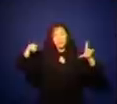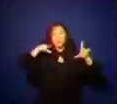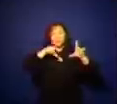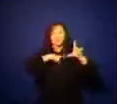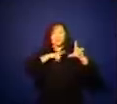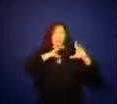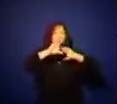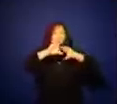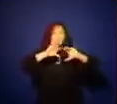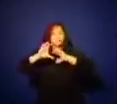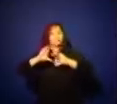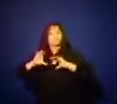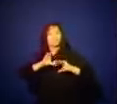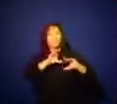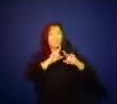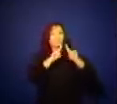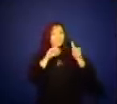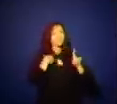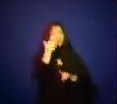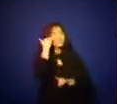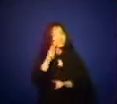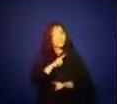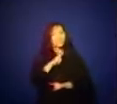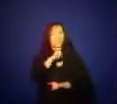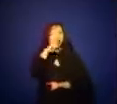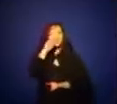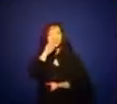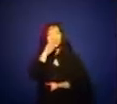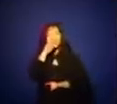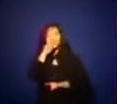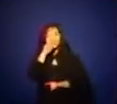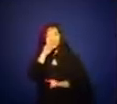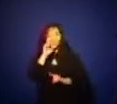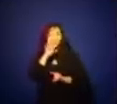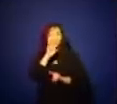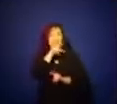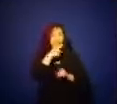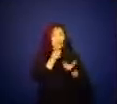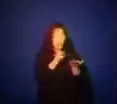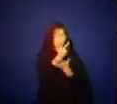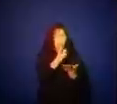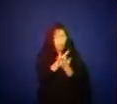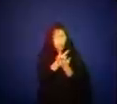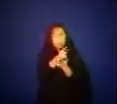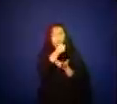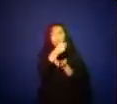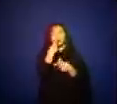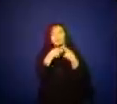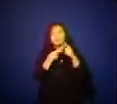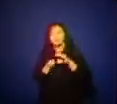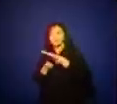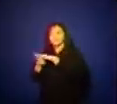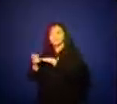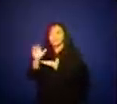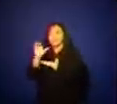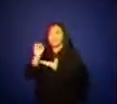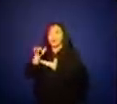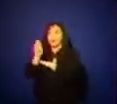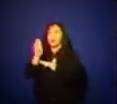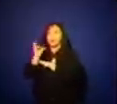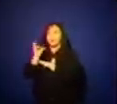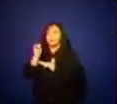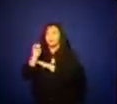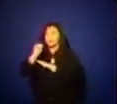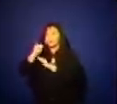curva de juros expressão risco as pessoas vão buscar uma proteção e alguma outra variável geralmente é o câmbio Quando você vai e fecha o câmbio também